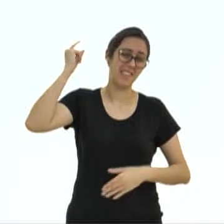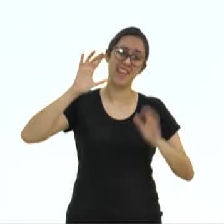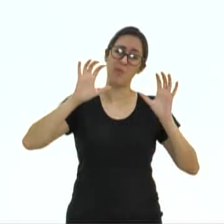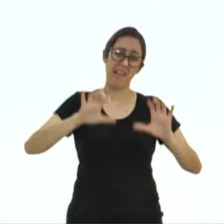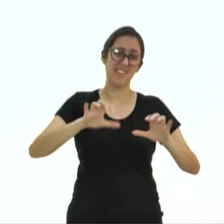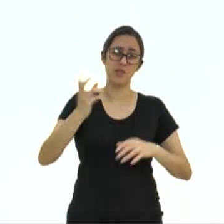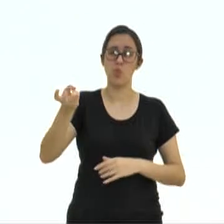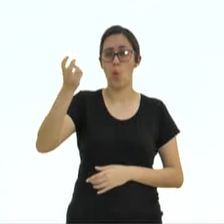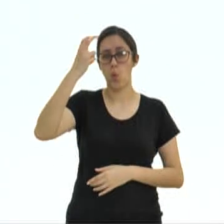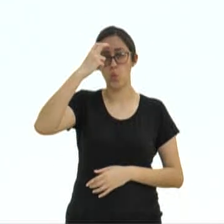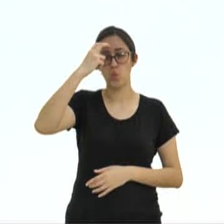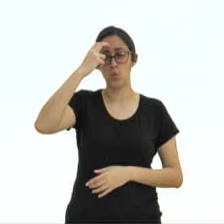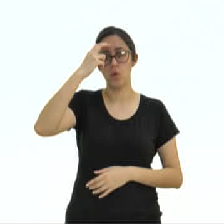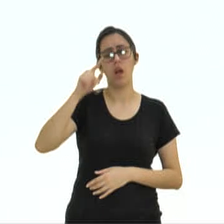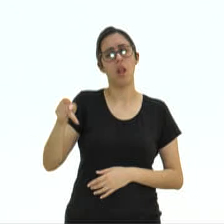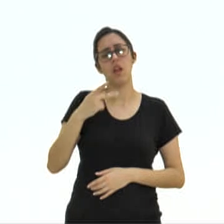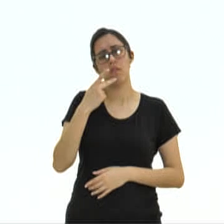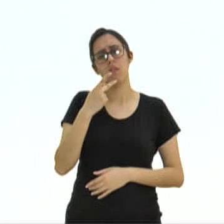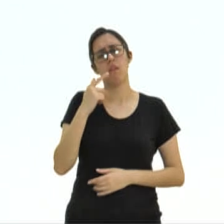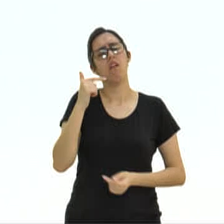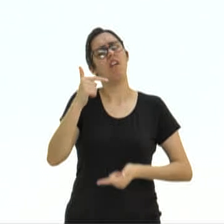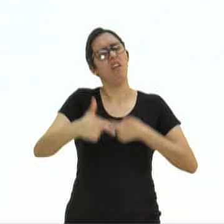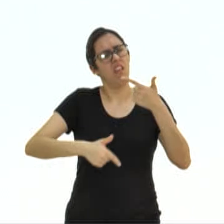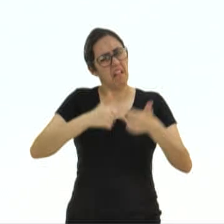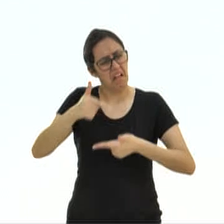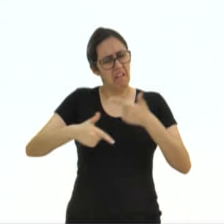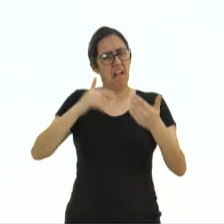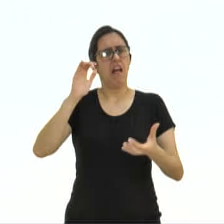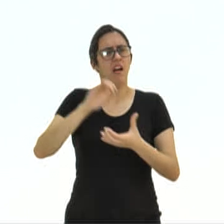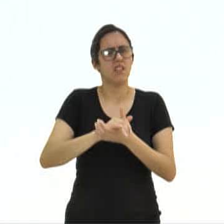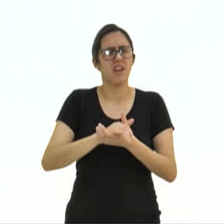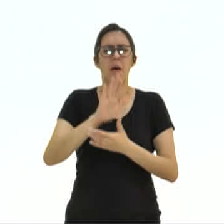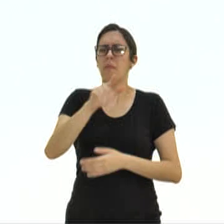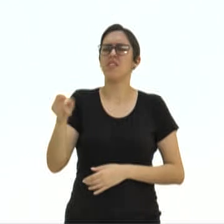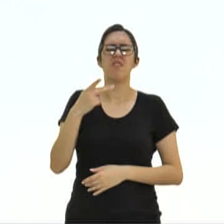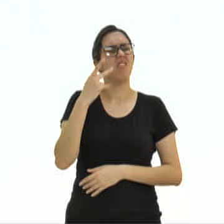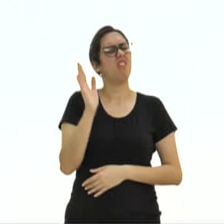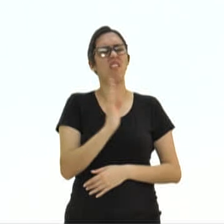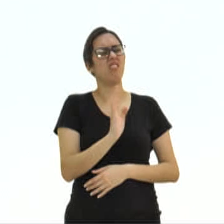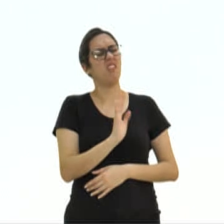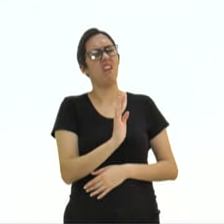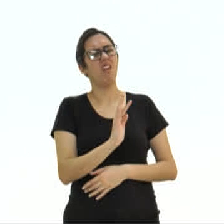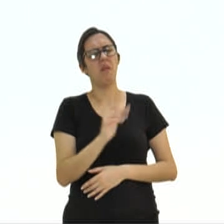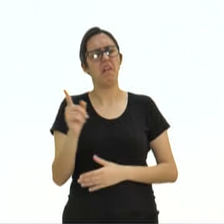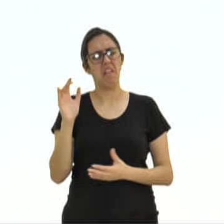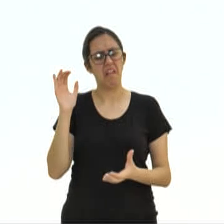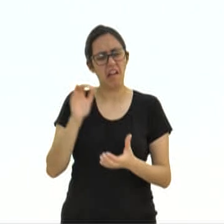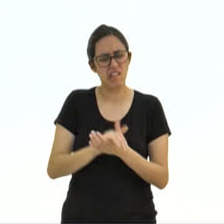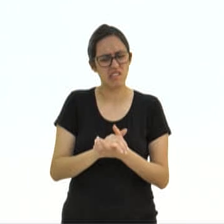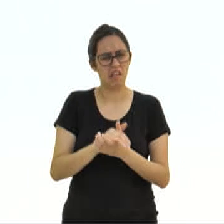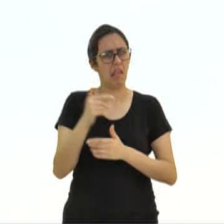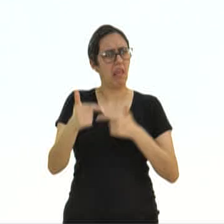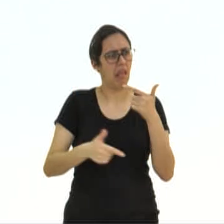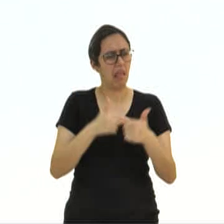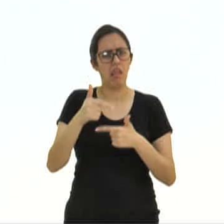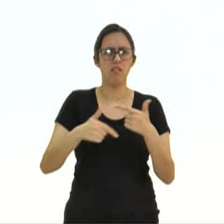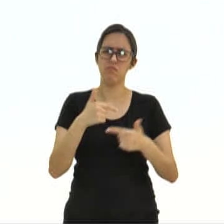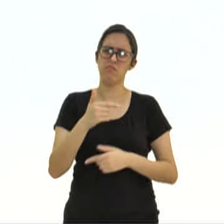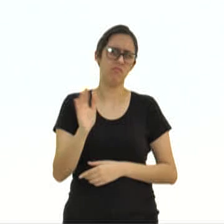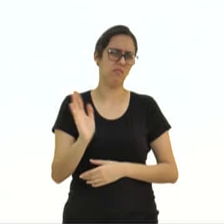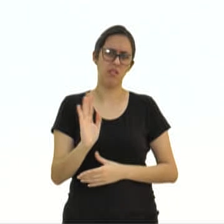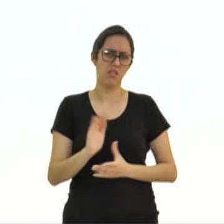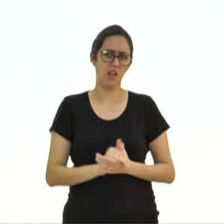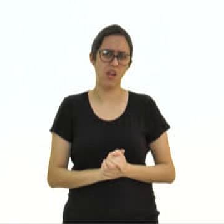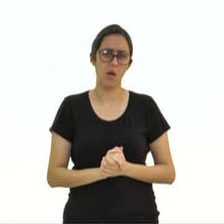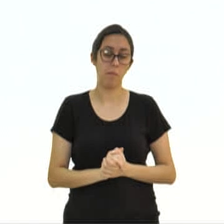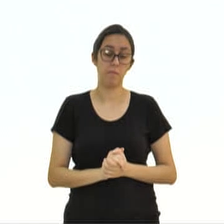muito trabalho se casar, e ela disse que não é tanto assim. Depois que ela se casou, ela viu que não é tanto assim. Quem sabe também